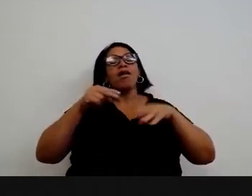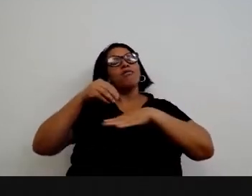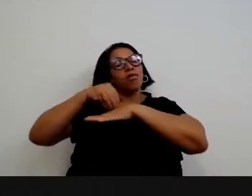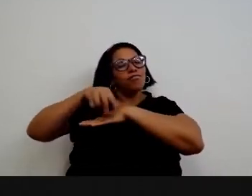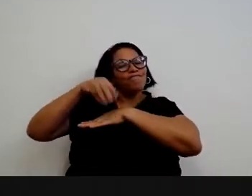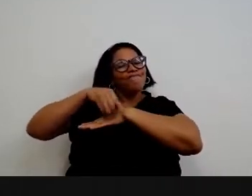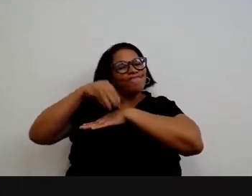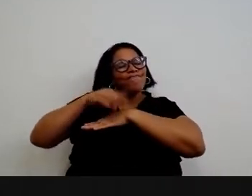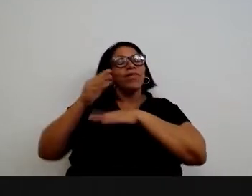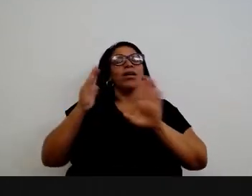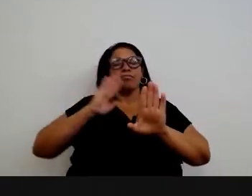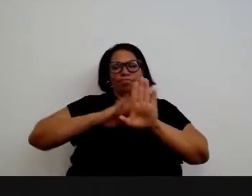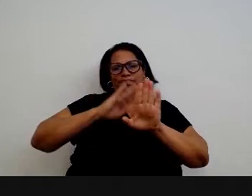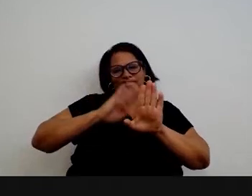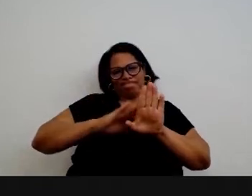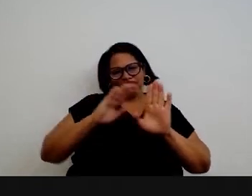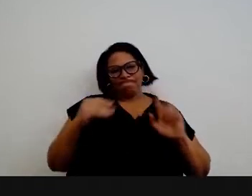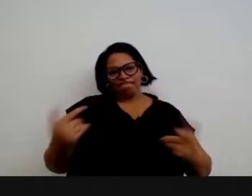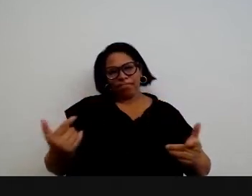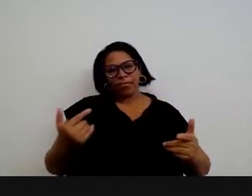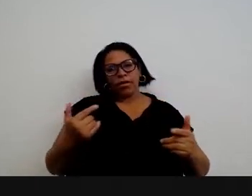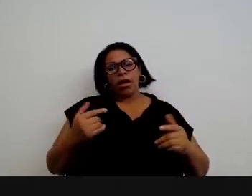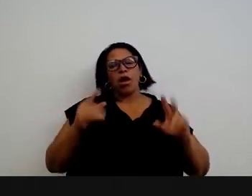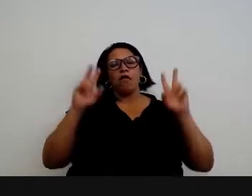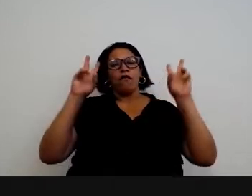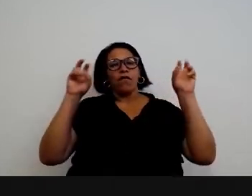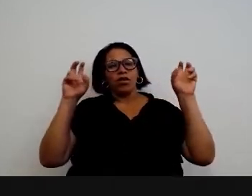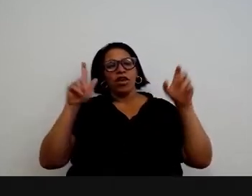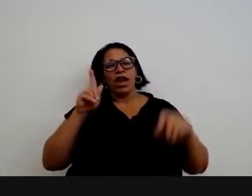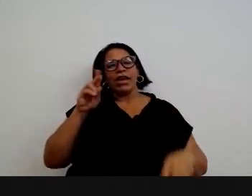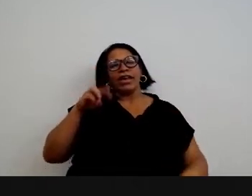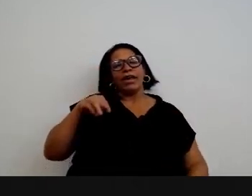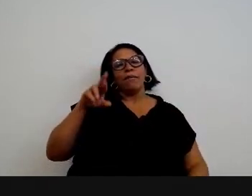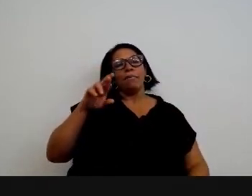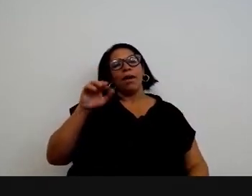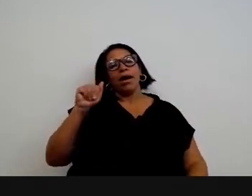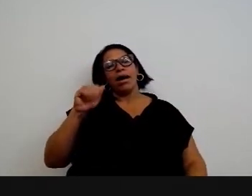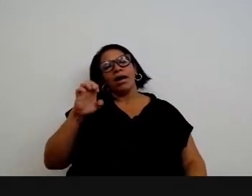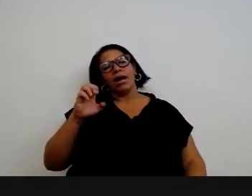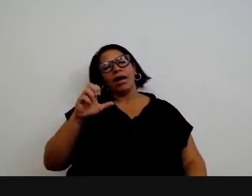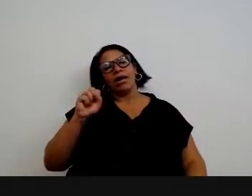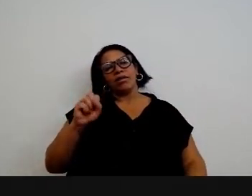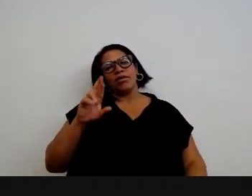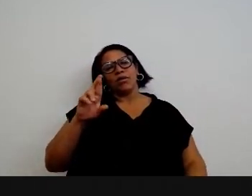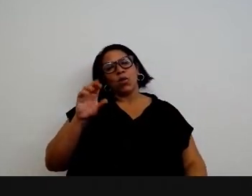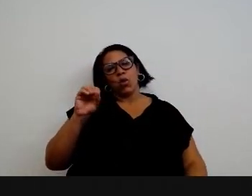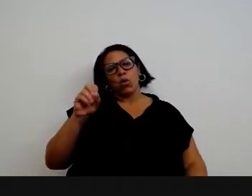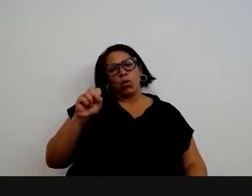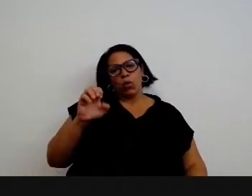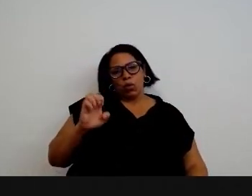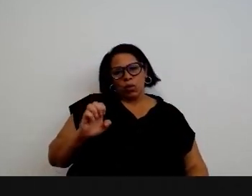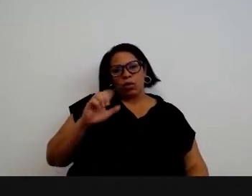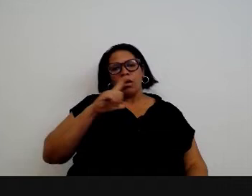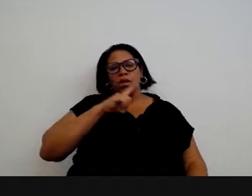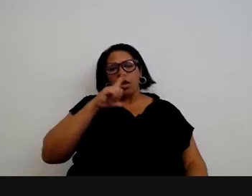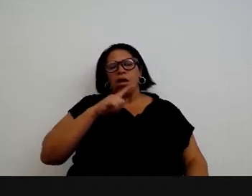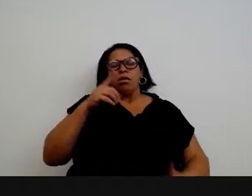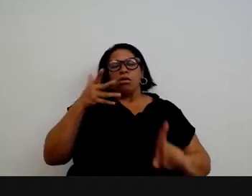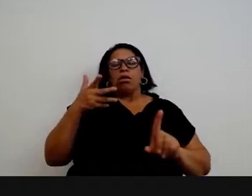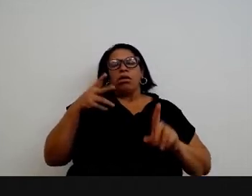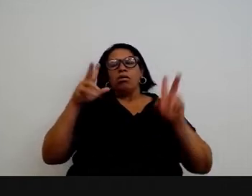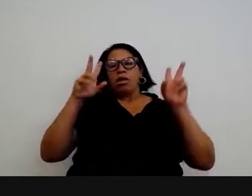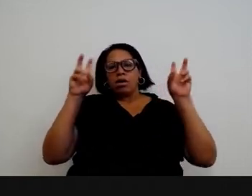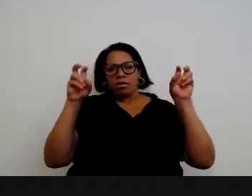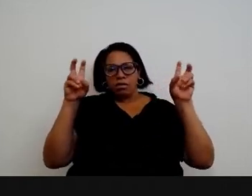queria dizer. E aí eu queria fechar com Guimarães Rosa, né? Ele tem uma fala que eu gosto